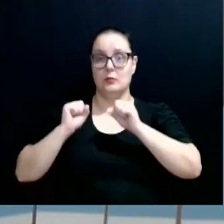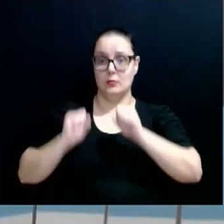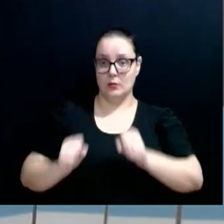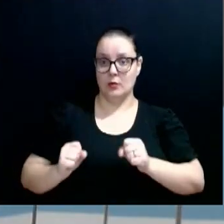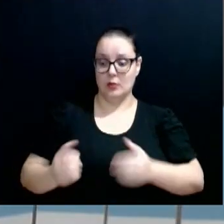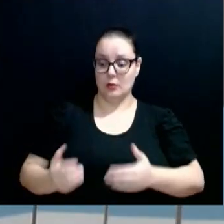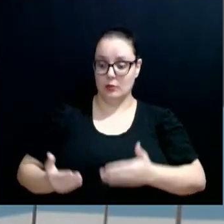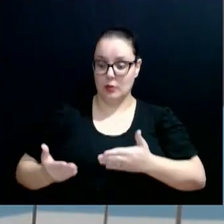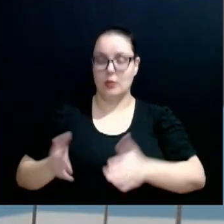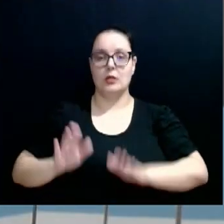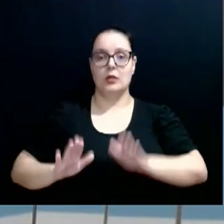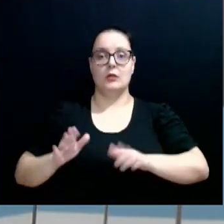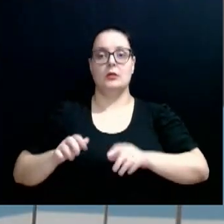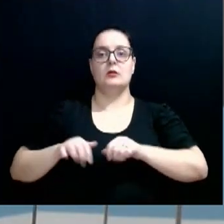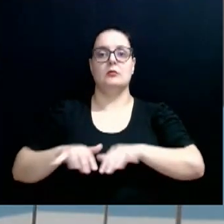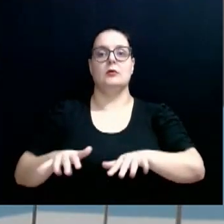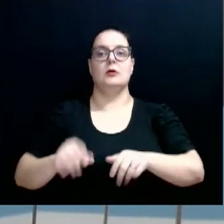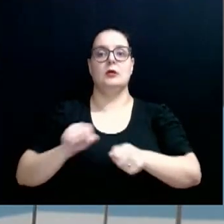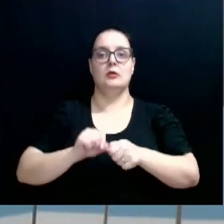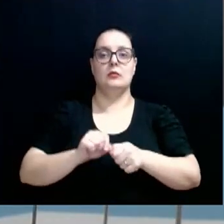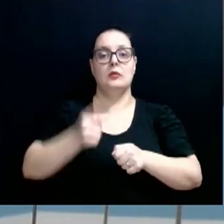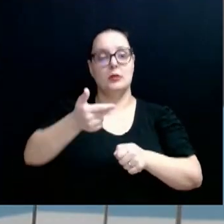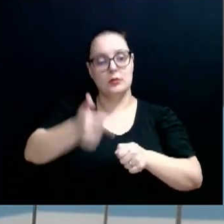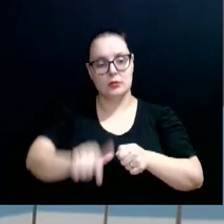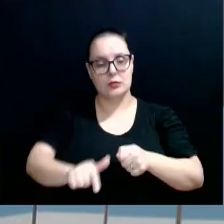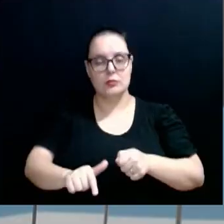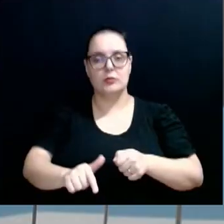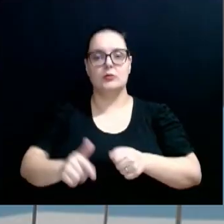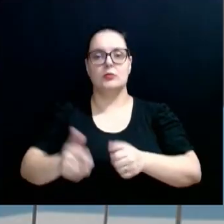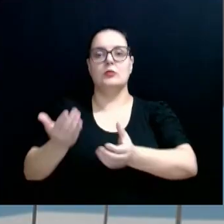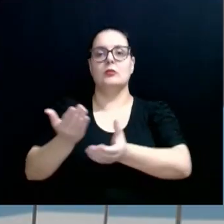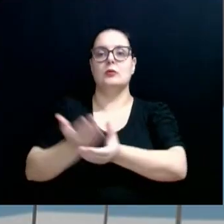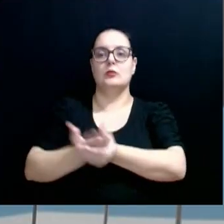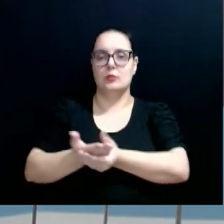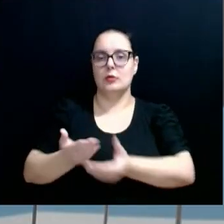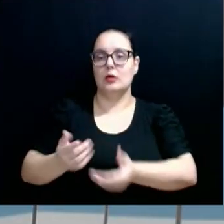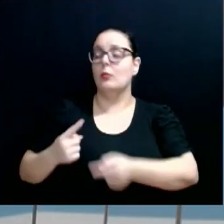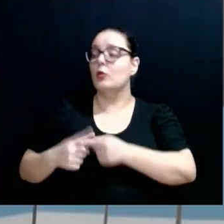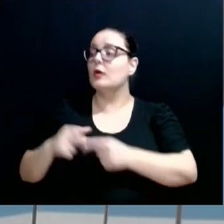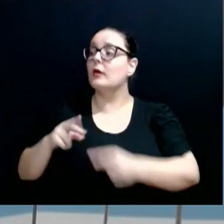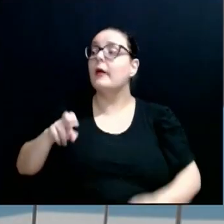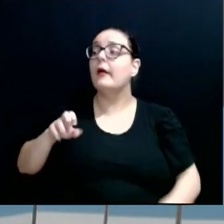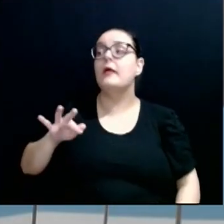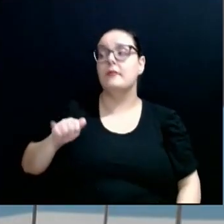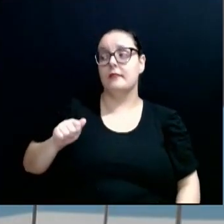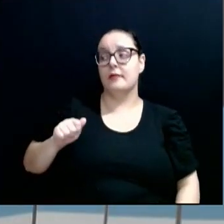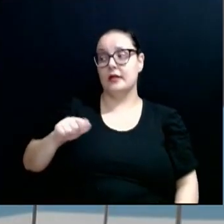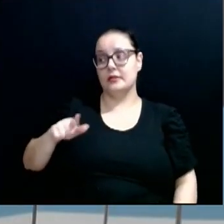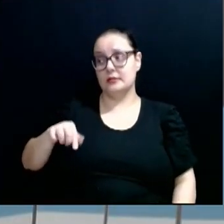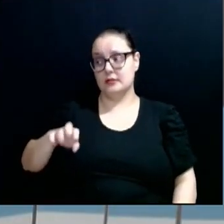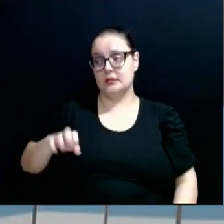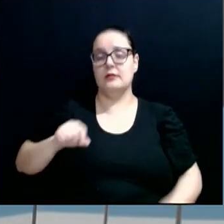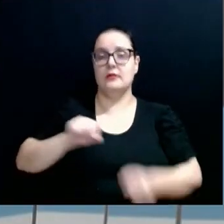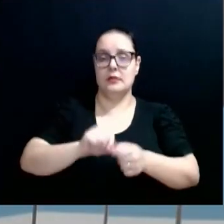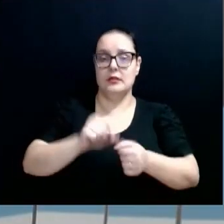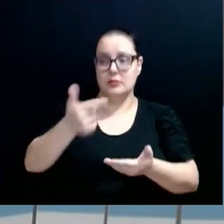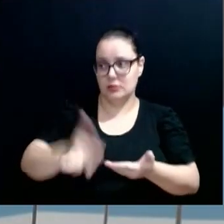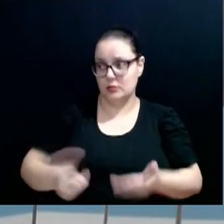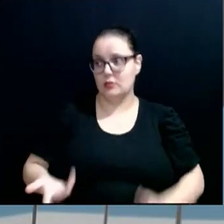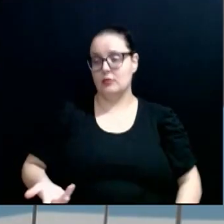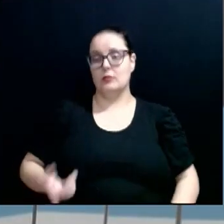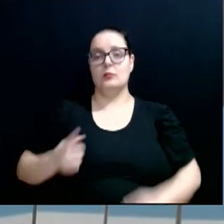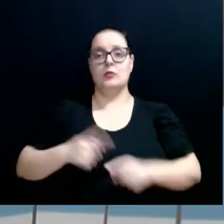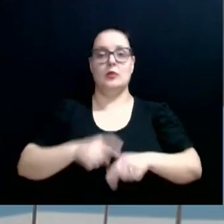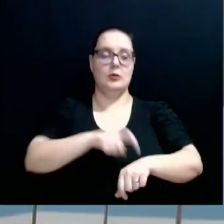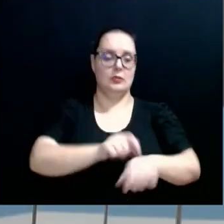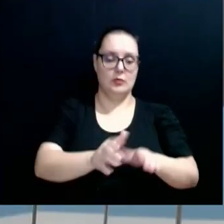rua e refazer o processo. Né? Por que refazer, viu, vereador? Porque nós estávamos na pandemia, né? 2020,